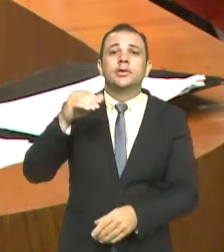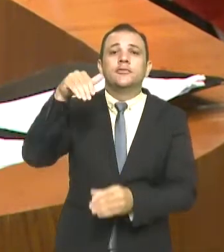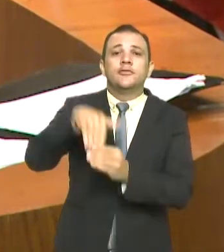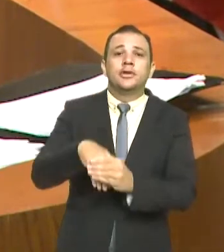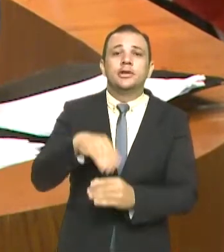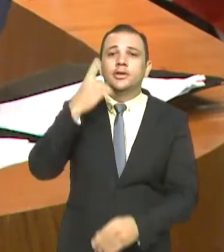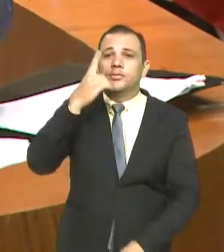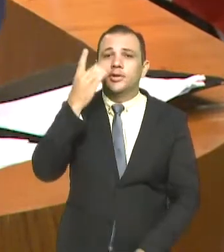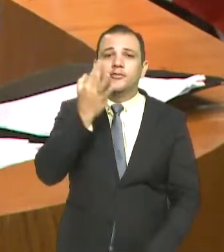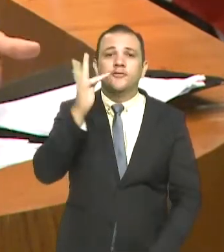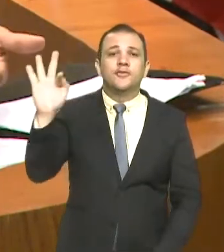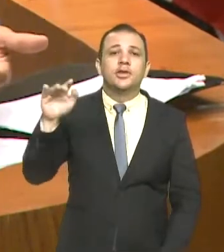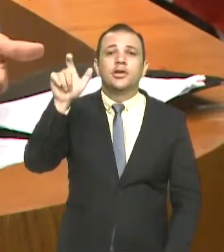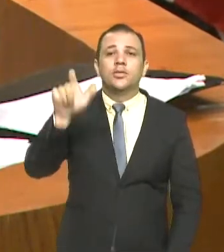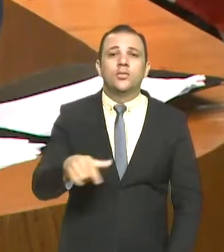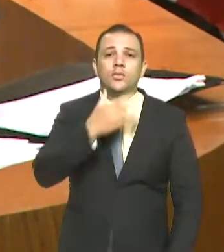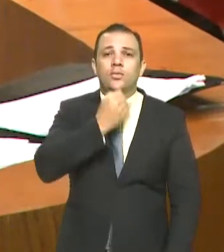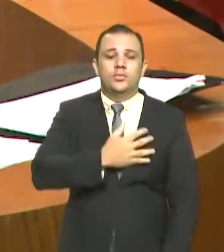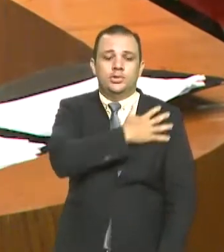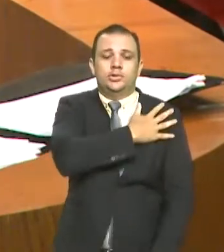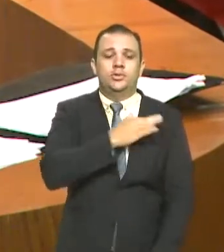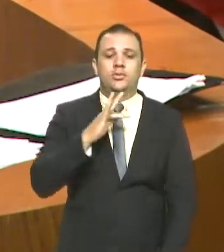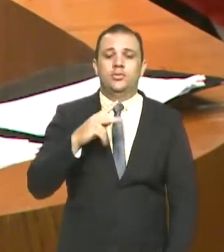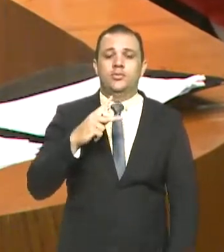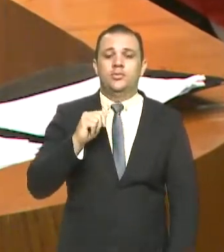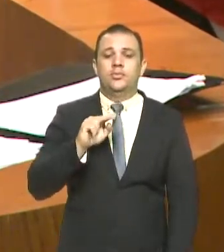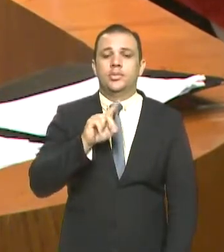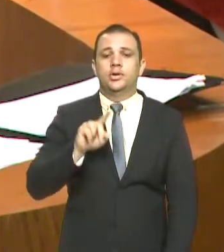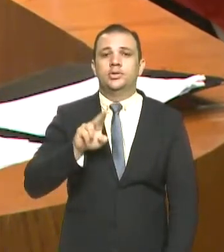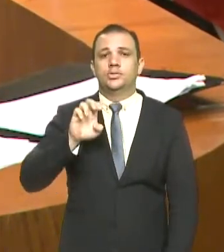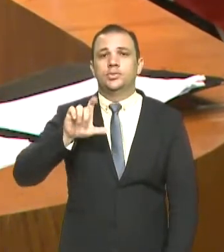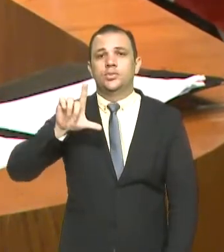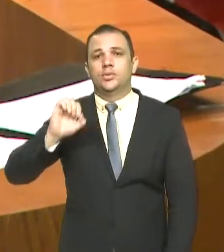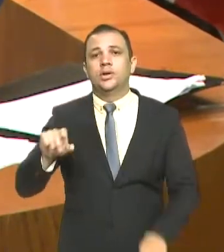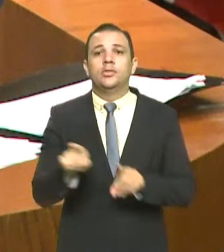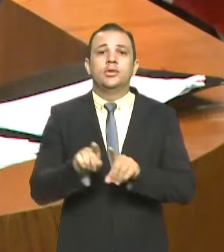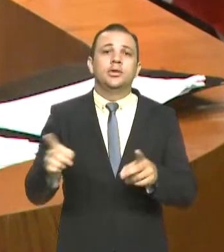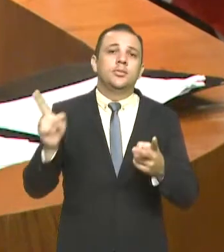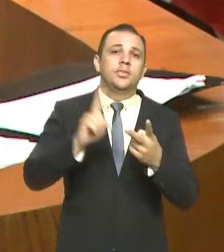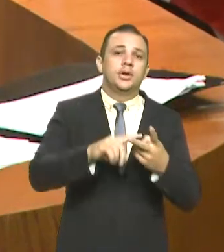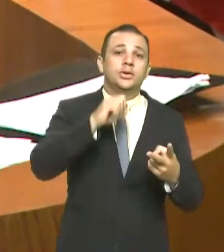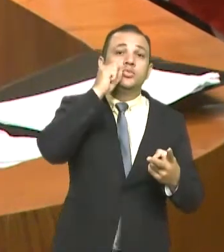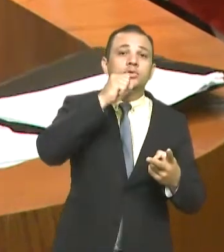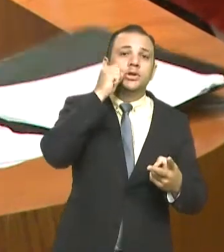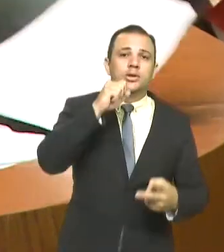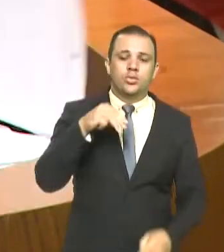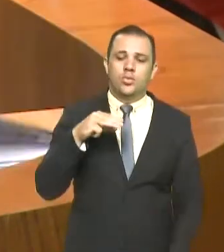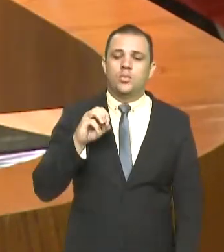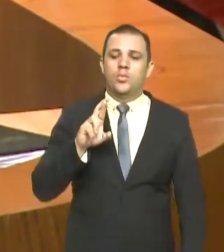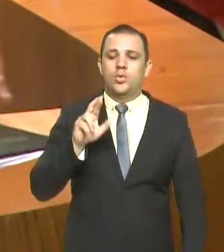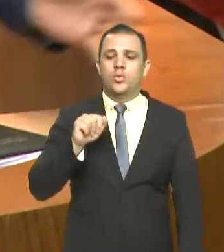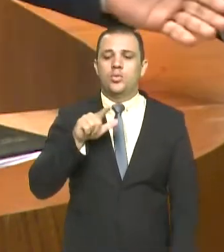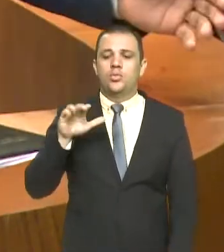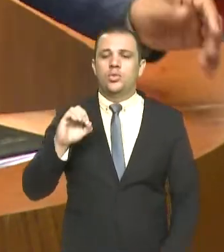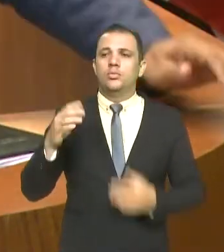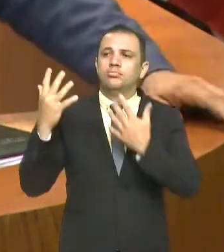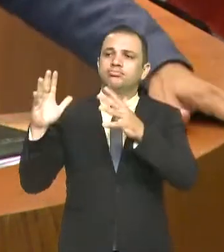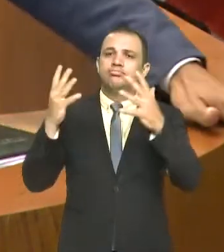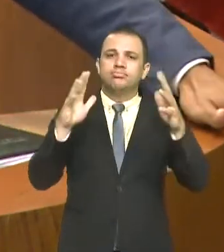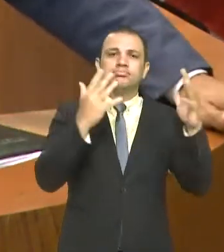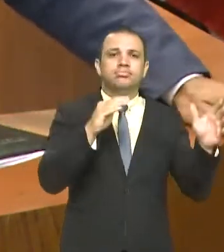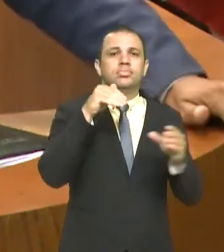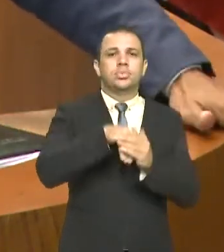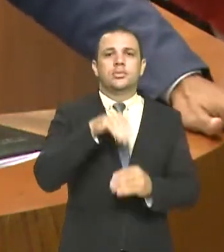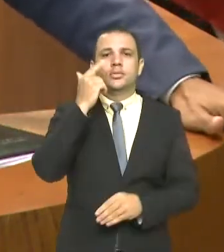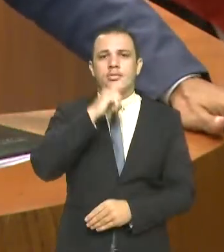general Pazuello, e também ao Senado do general Mourão. Parabenizar a todos pelas suas eleições. E